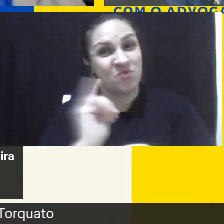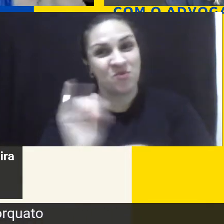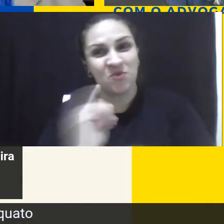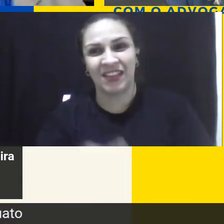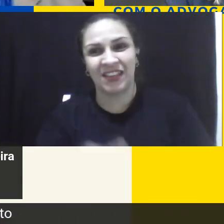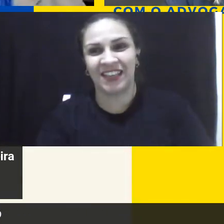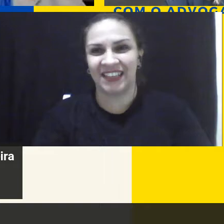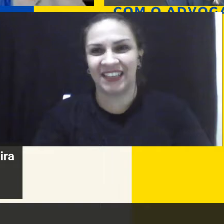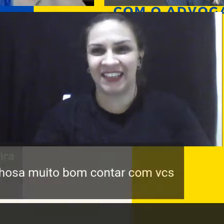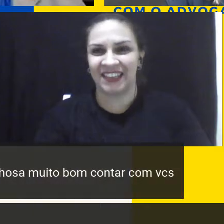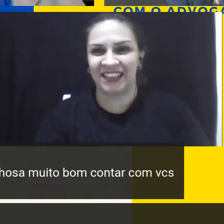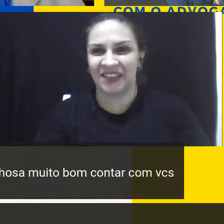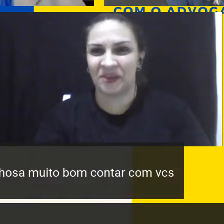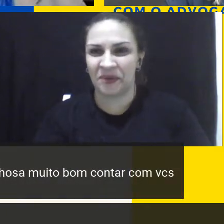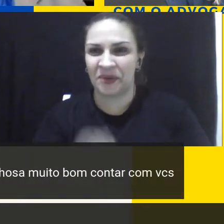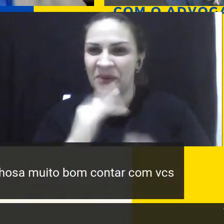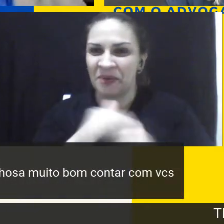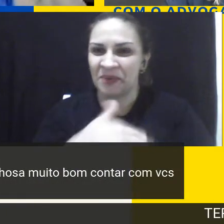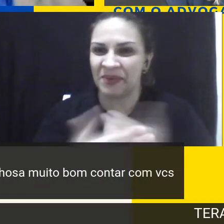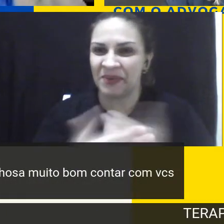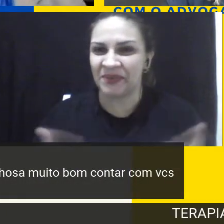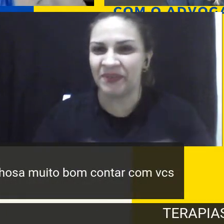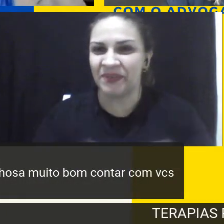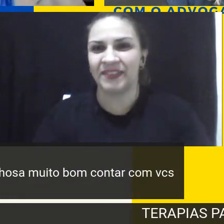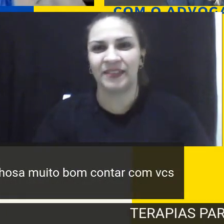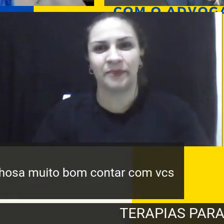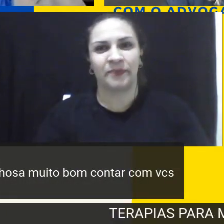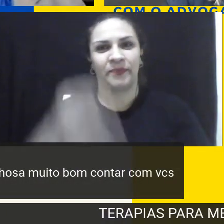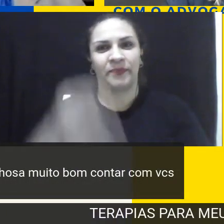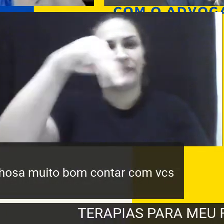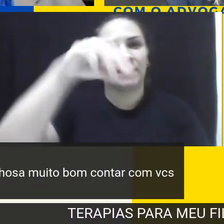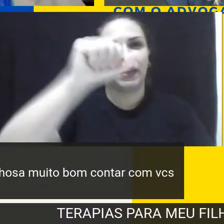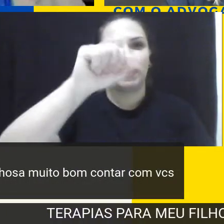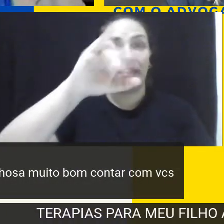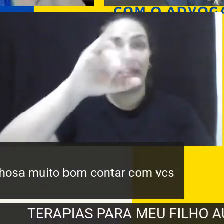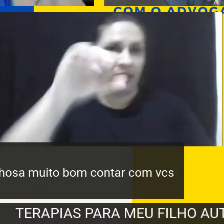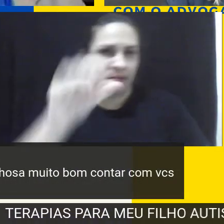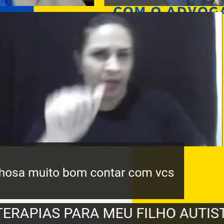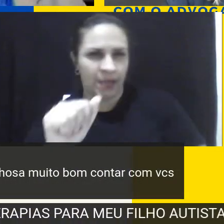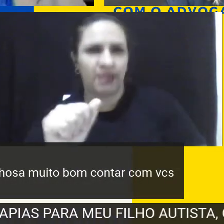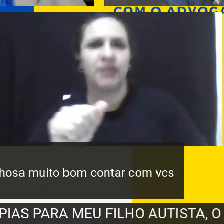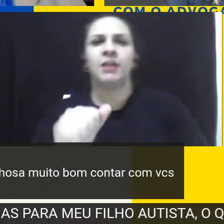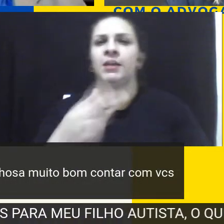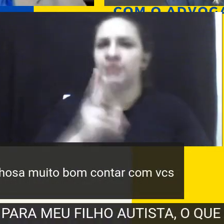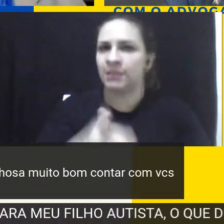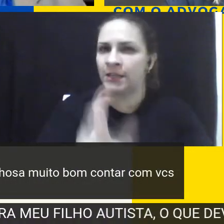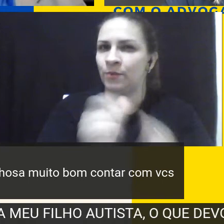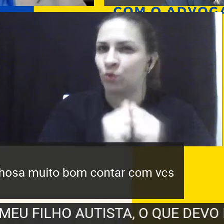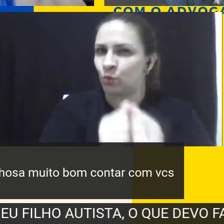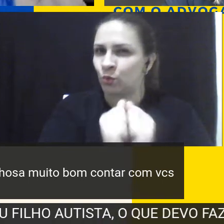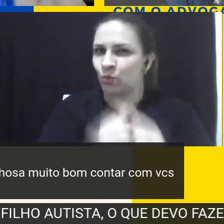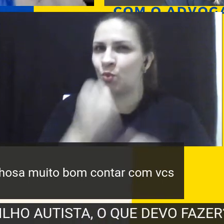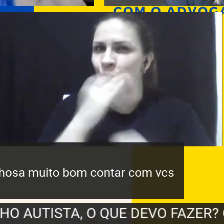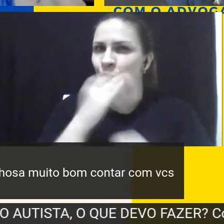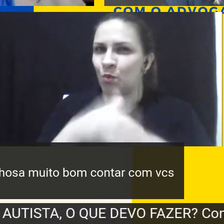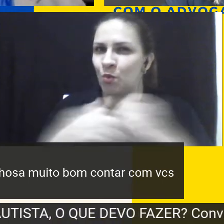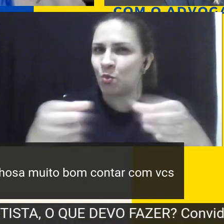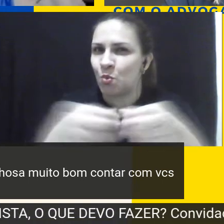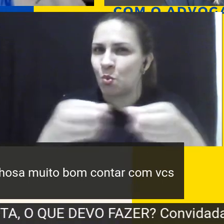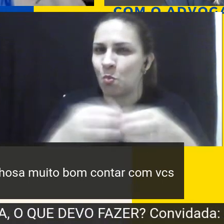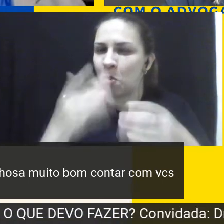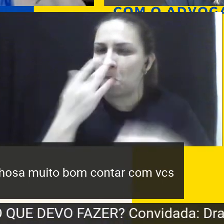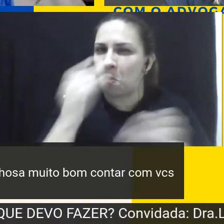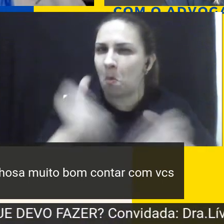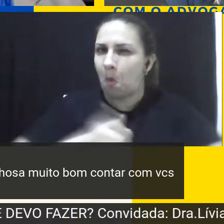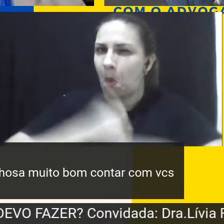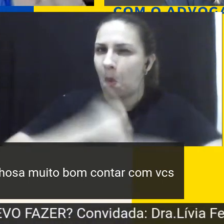Janaína Figueiredo Oliveira, boa noite. Marionice, sempre nos acompanha. Boa noite, equipe maravilhosa. Muito bom contar